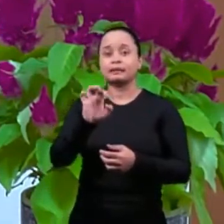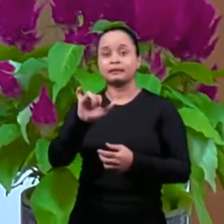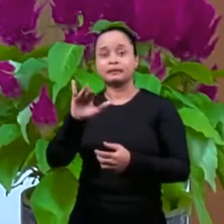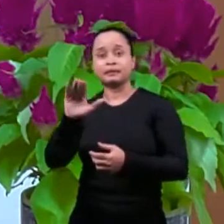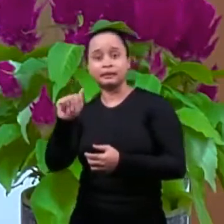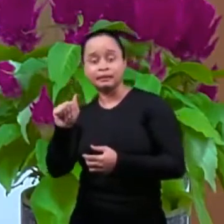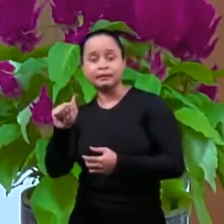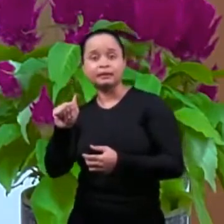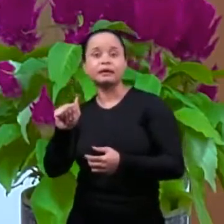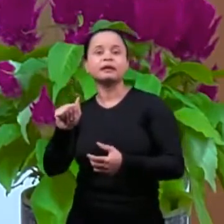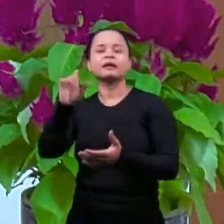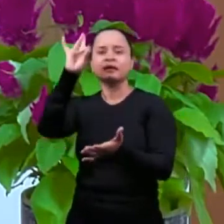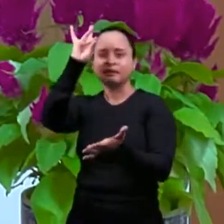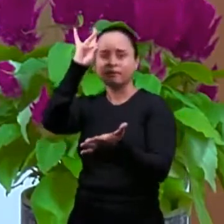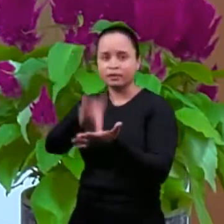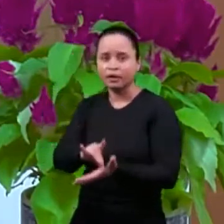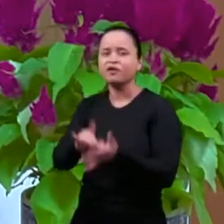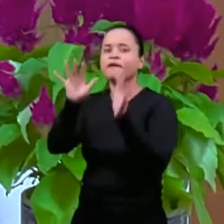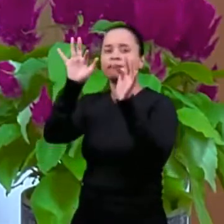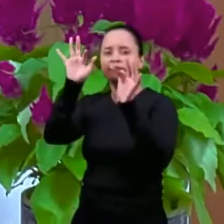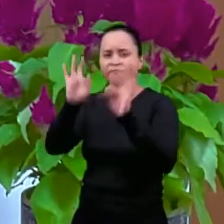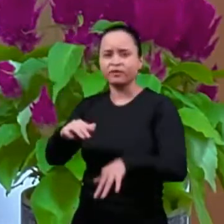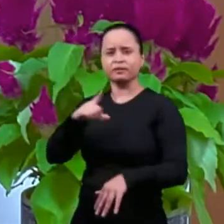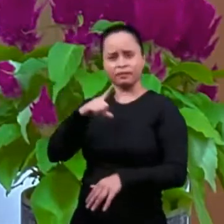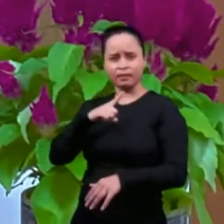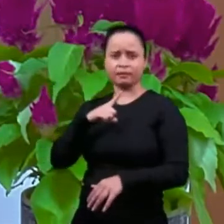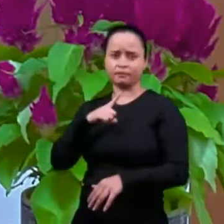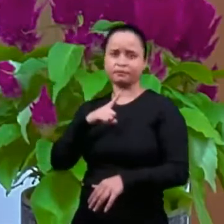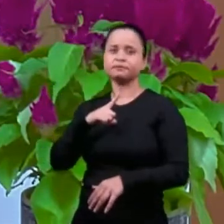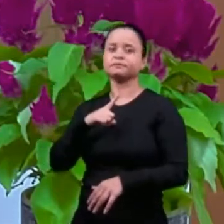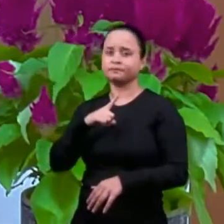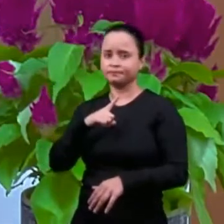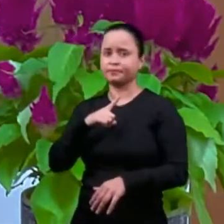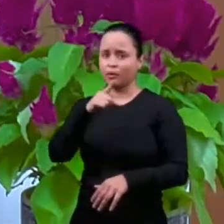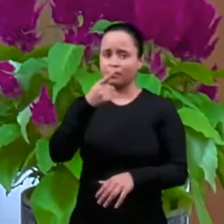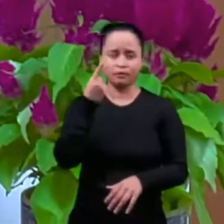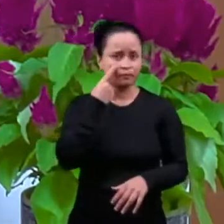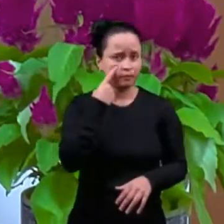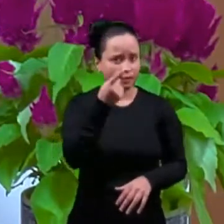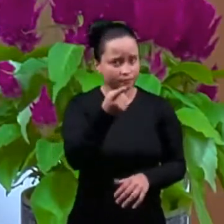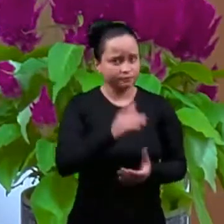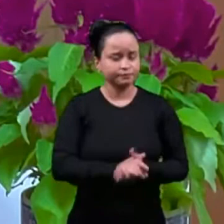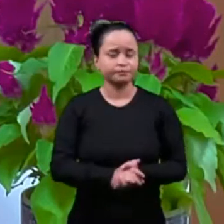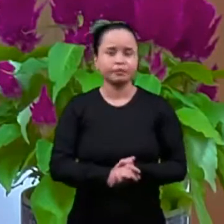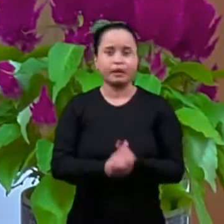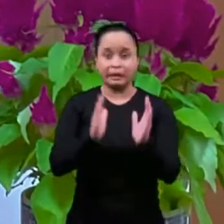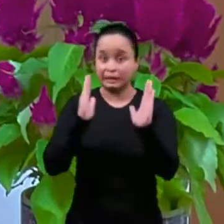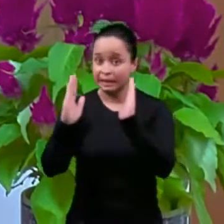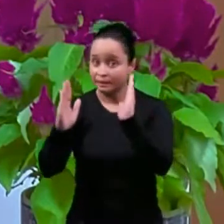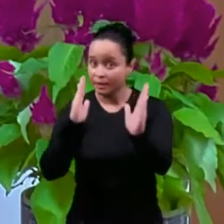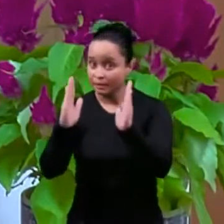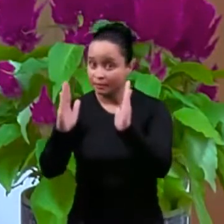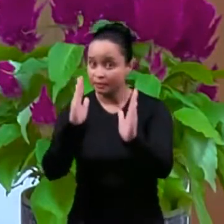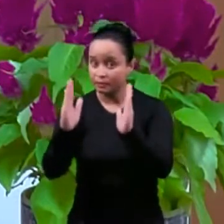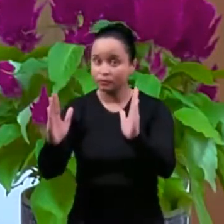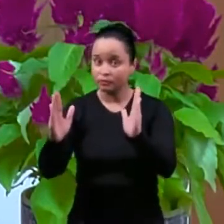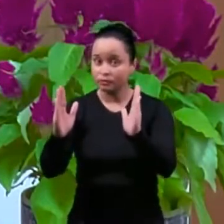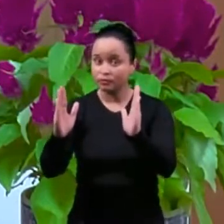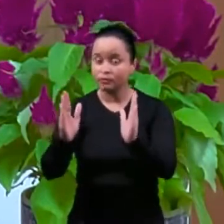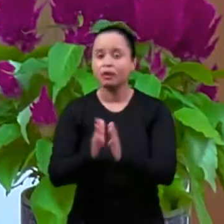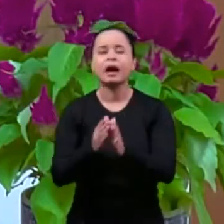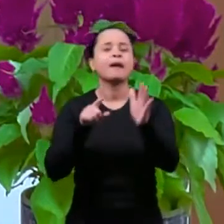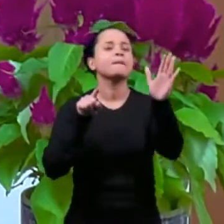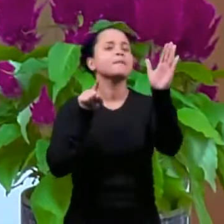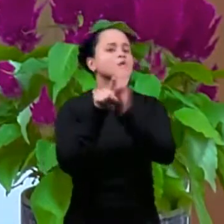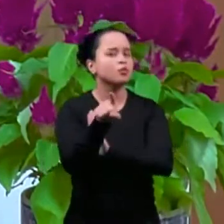uma verdade que tinha fim. Então, os irmãos estão vendo que naquele período, naquela época, a pergunta